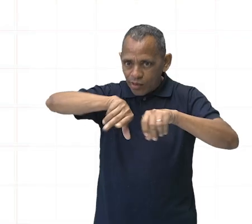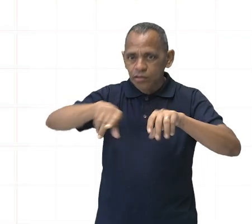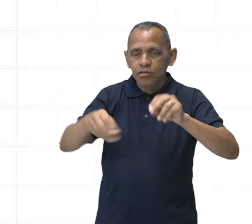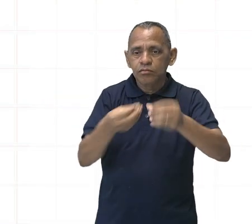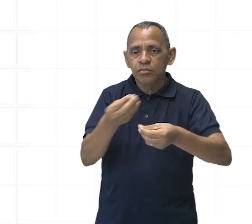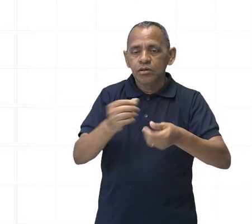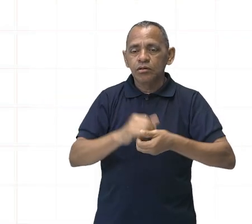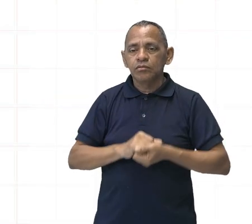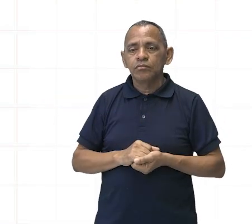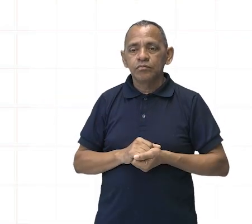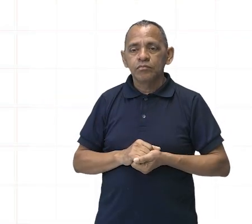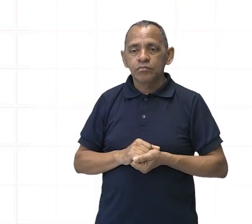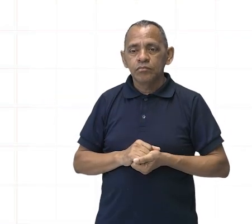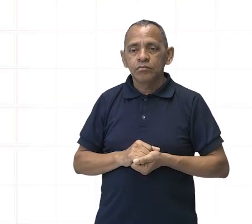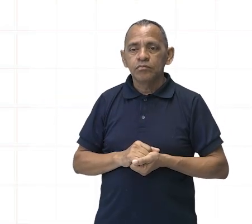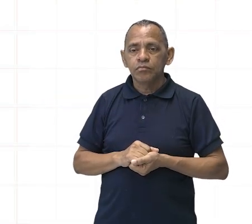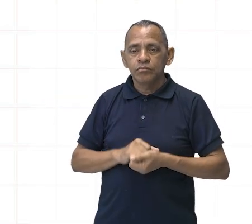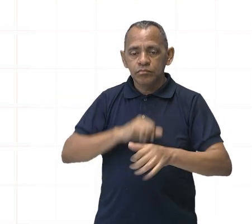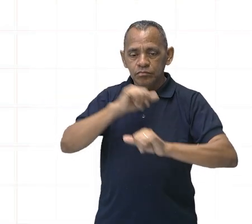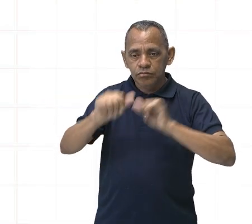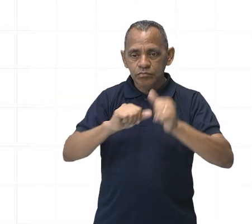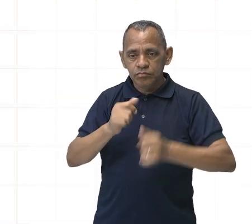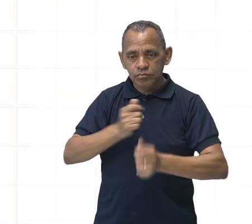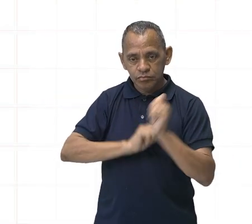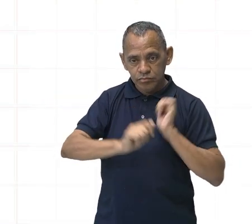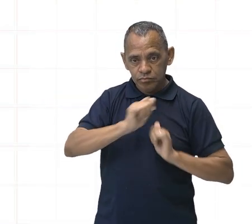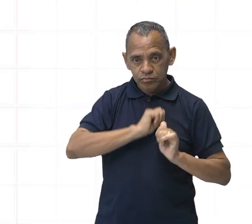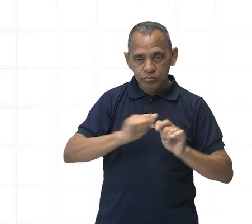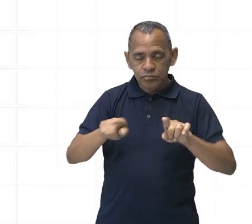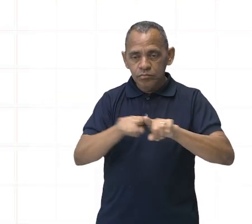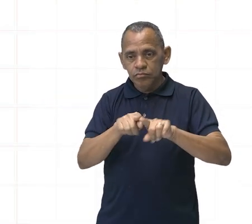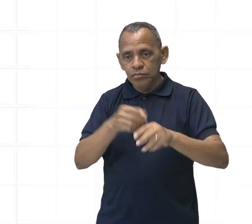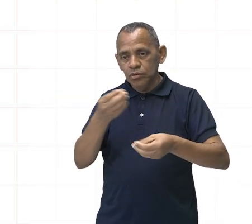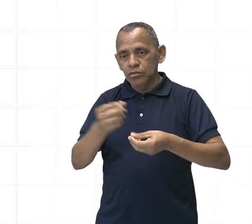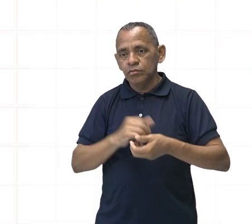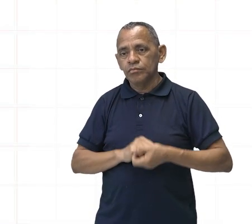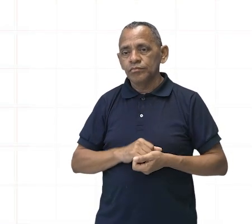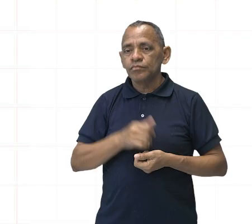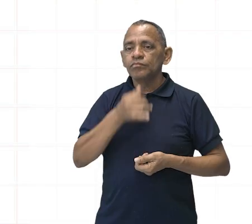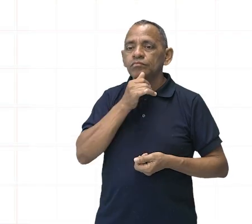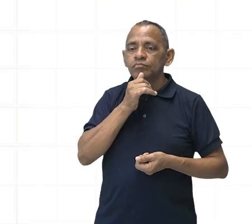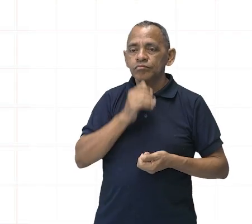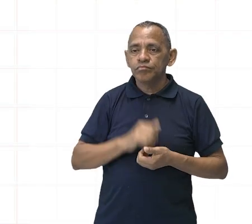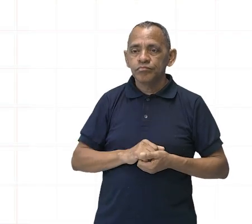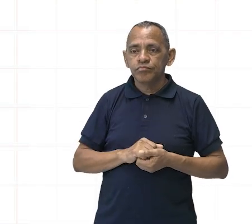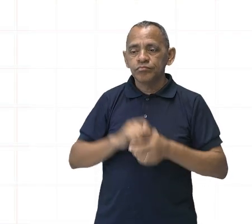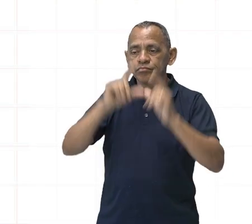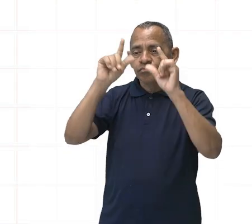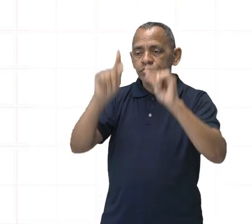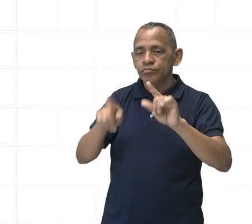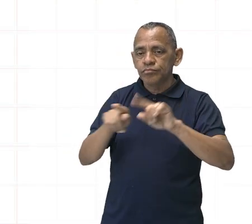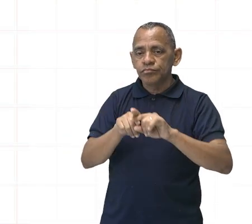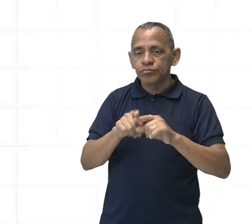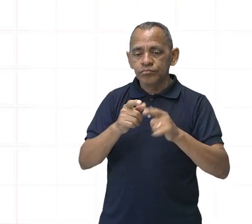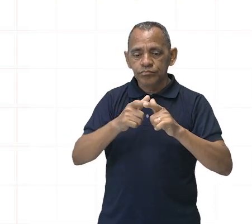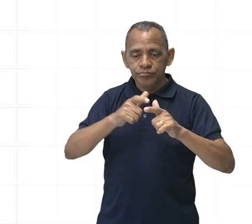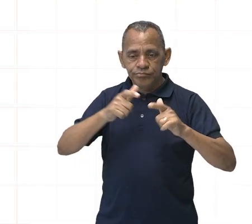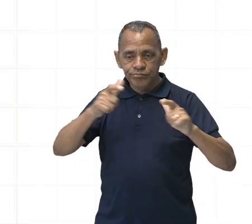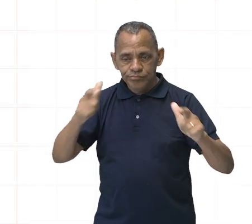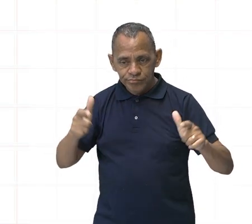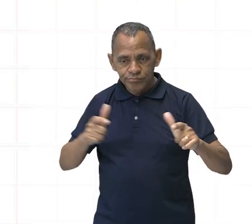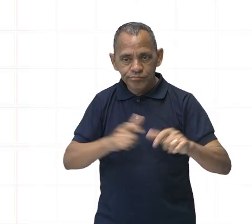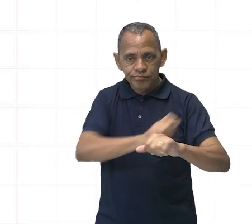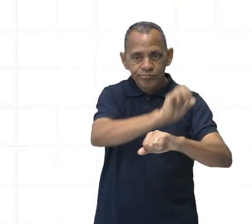no seu governo reformas administrativas, como, por exemplo, reduzir o tamanho do Estado